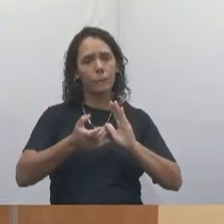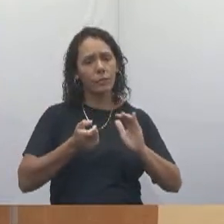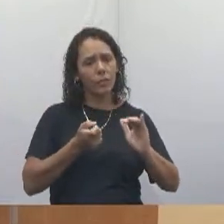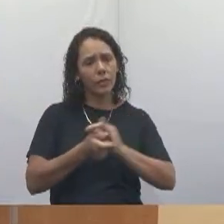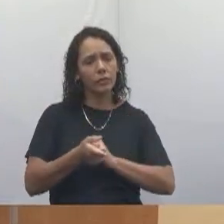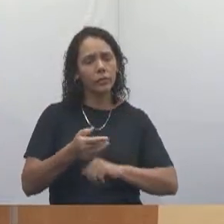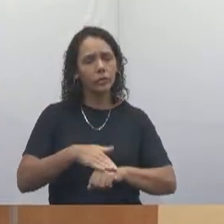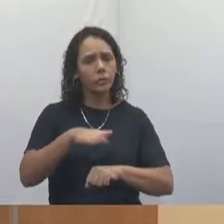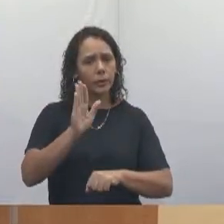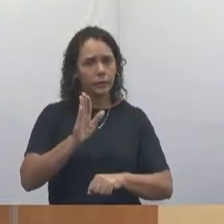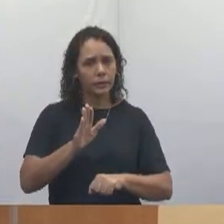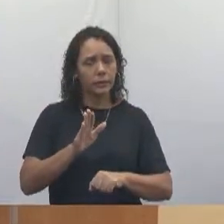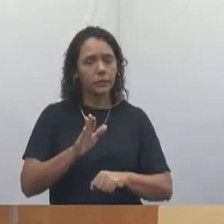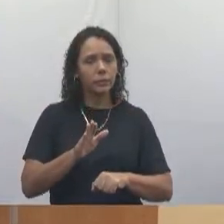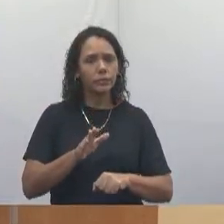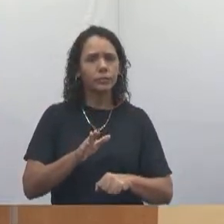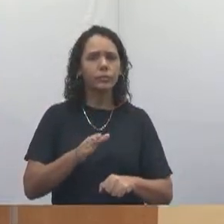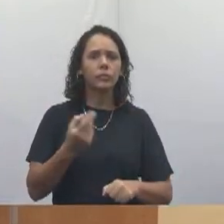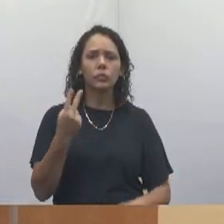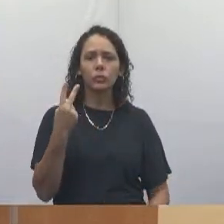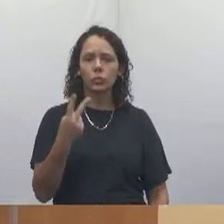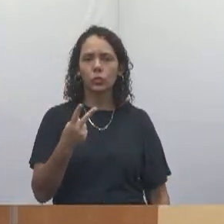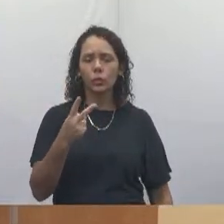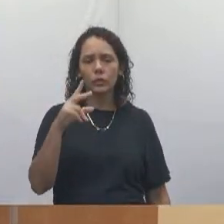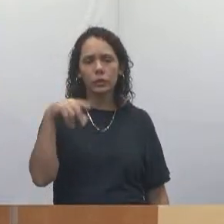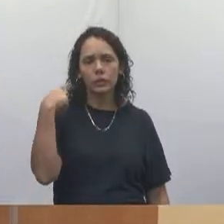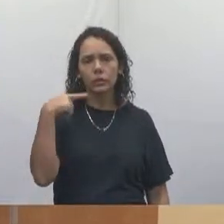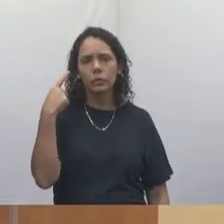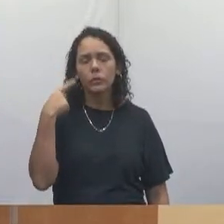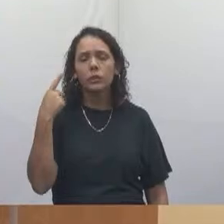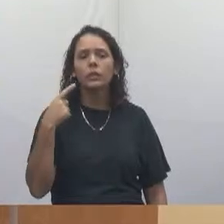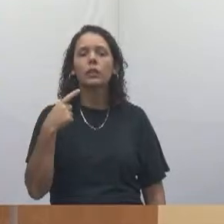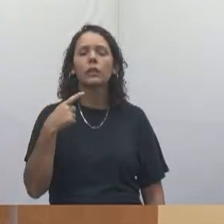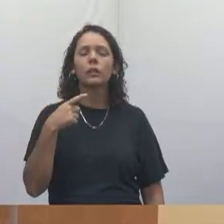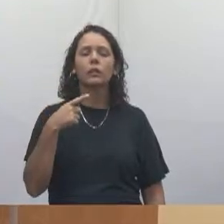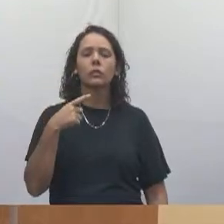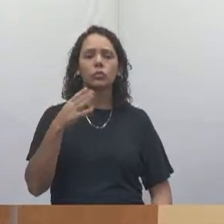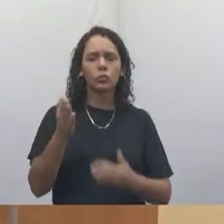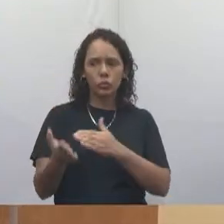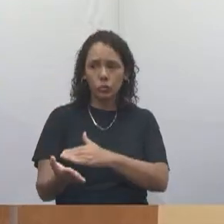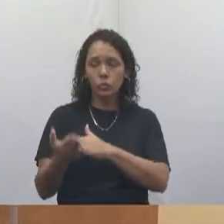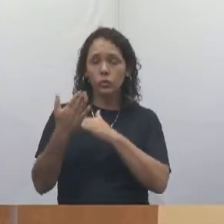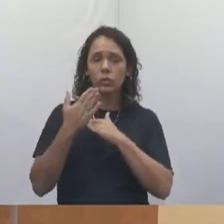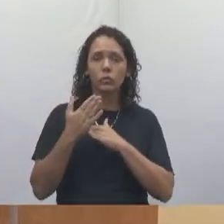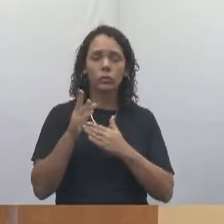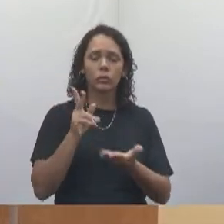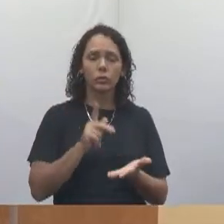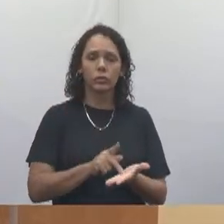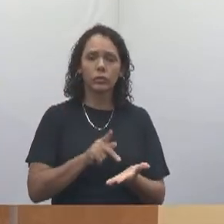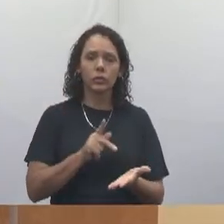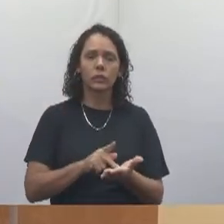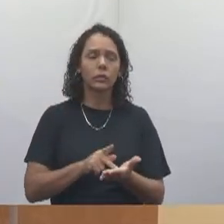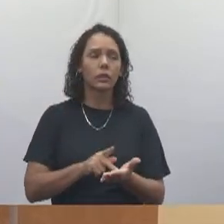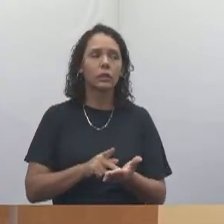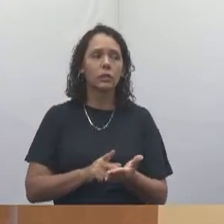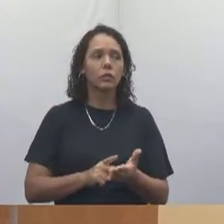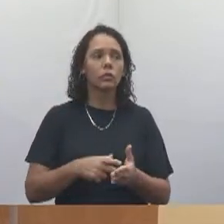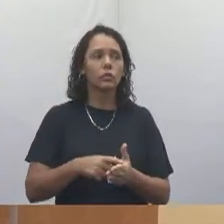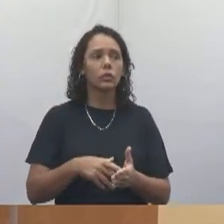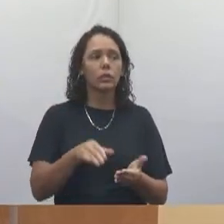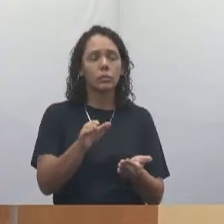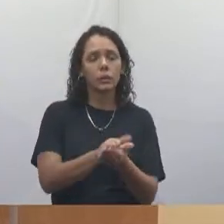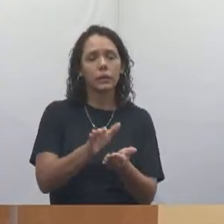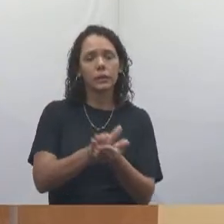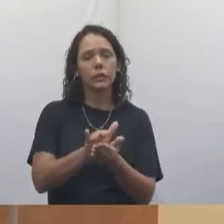nessa cidade, né, através dos 2 deputados, Márcio Alvino e André do Prado, que nos ajudou muito, né, para que Jacareí